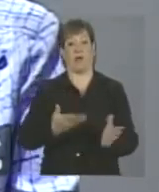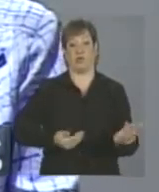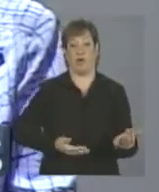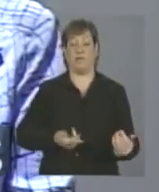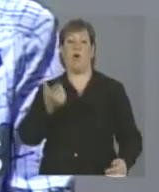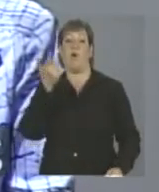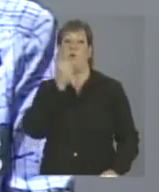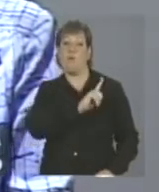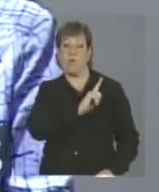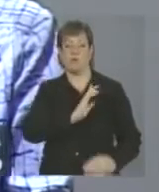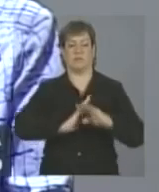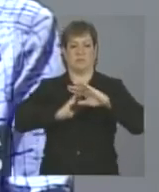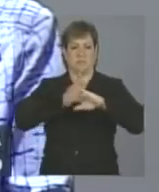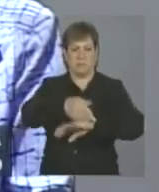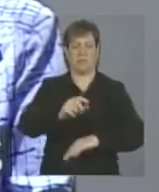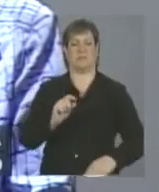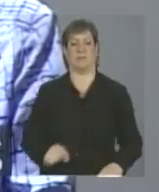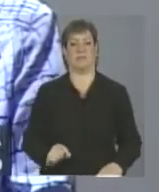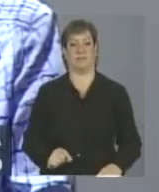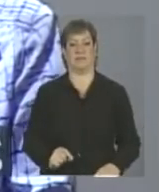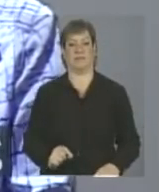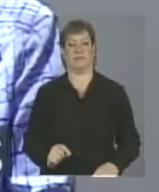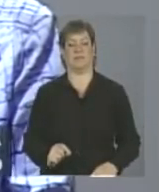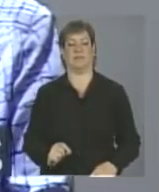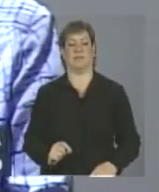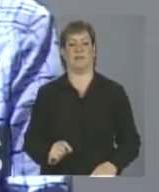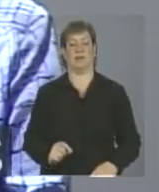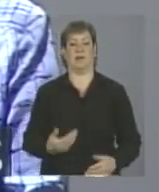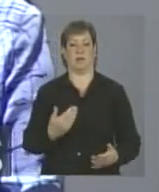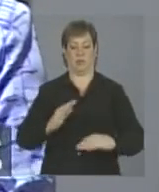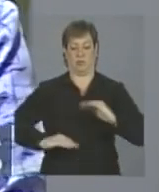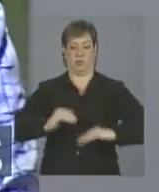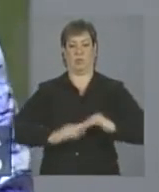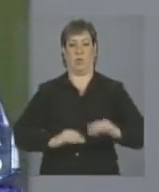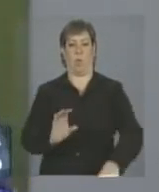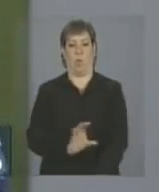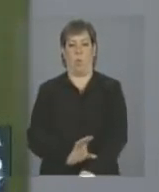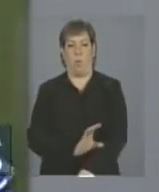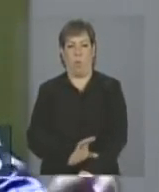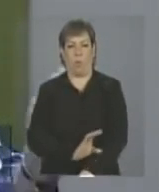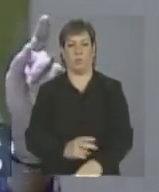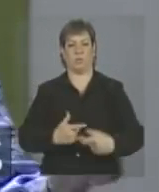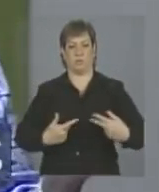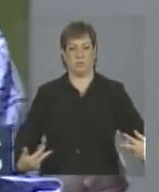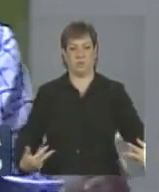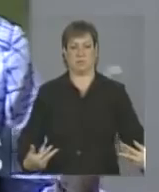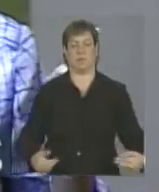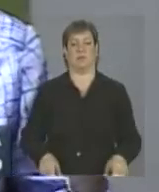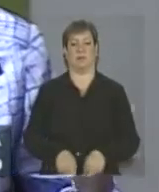tivessem acesso à educação profissional, que garantimos a